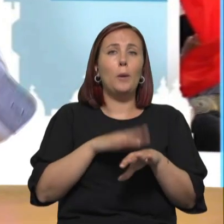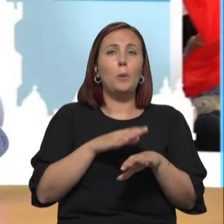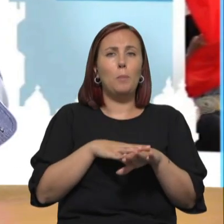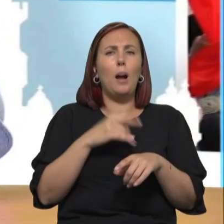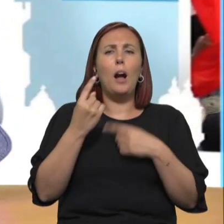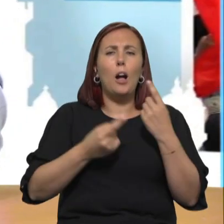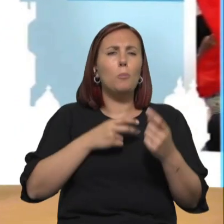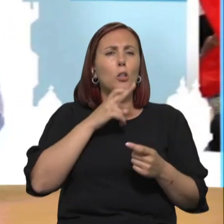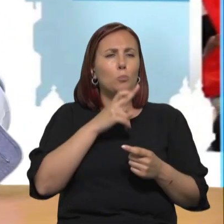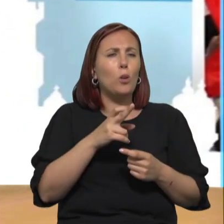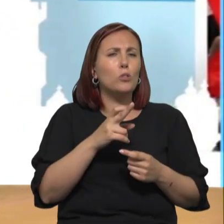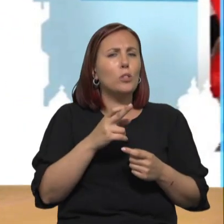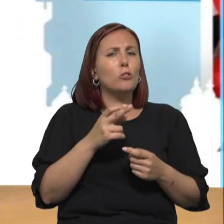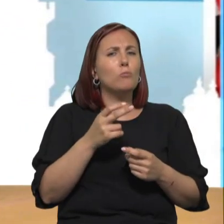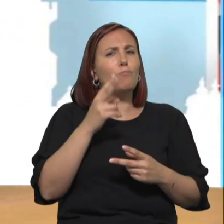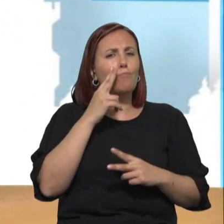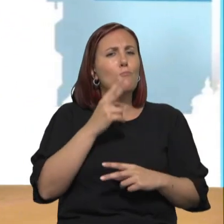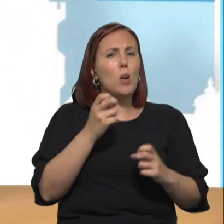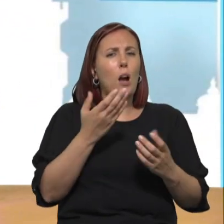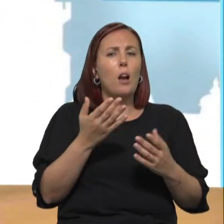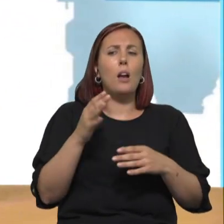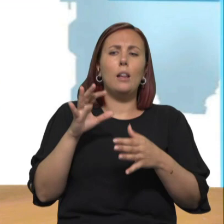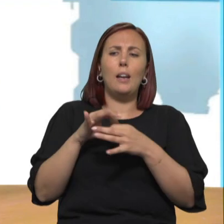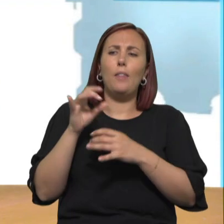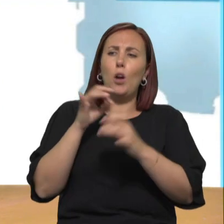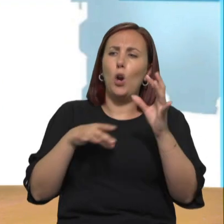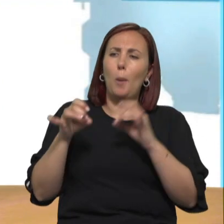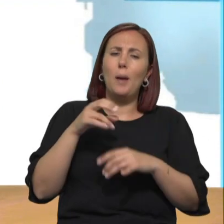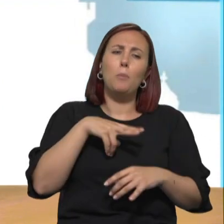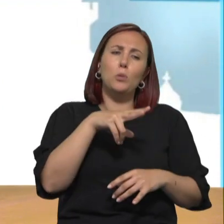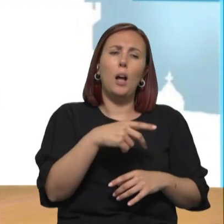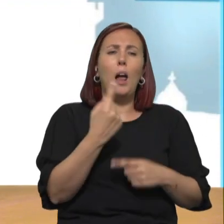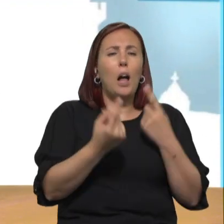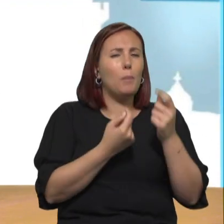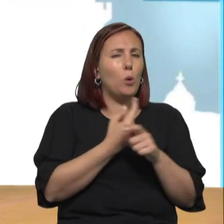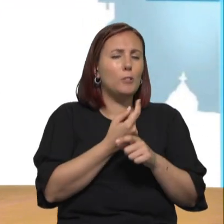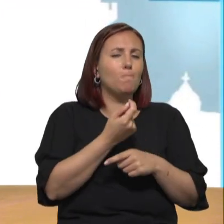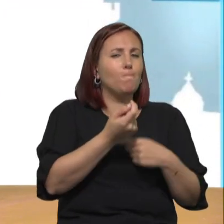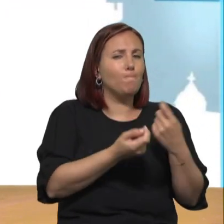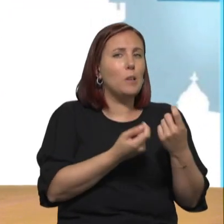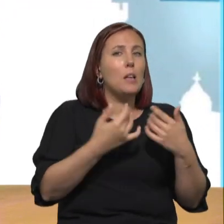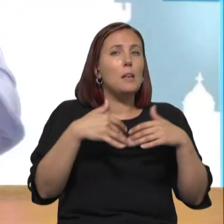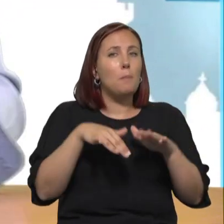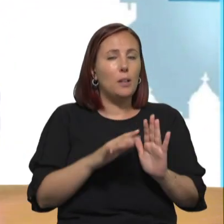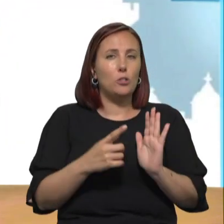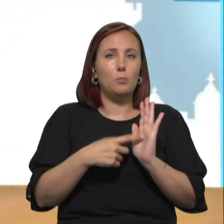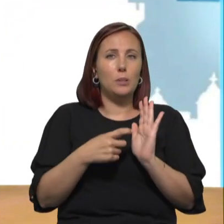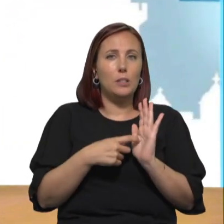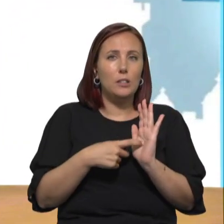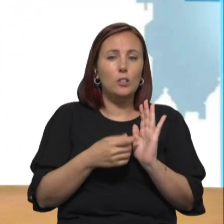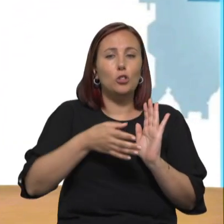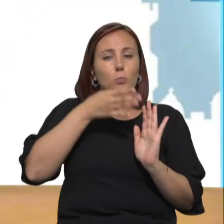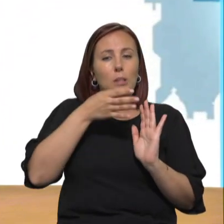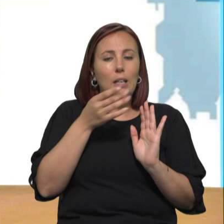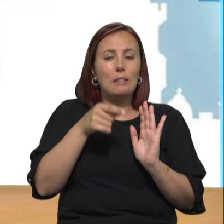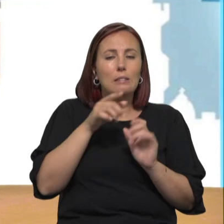algumas respostas a nível europeu, em Portugal alguma coisa começa a mexer, mas de facto é preciso clarificar essas